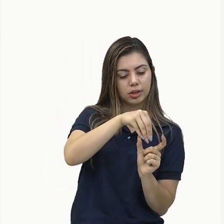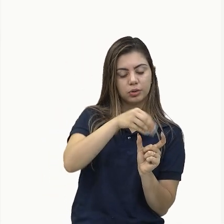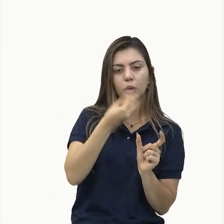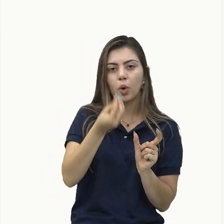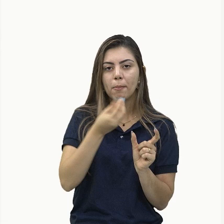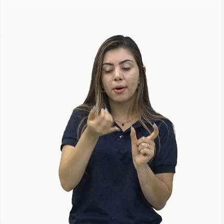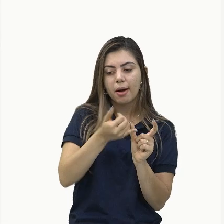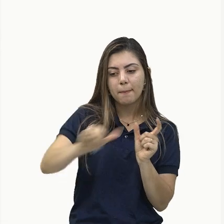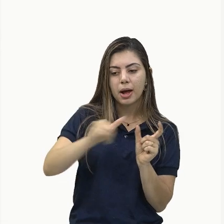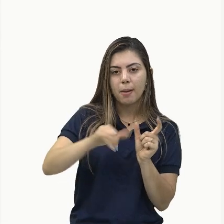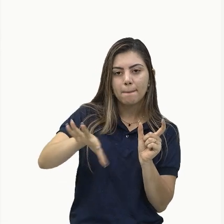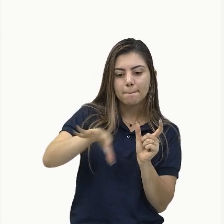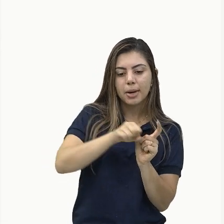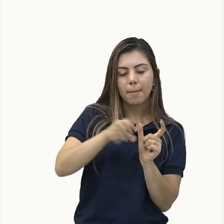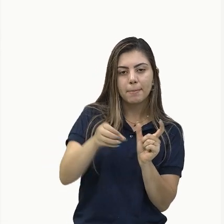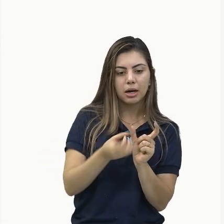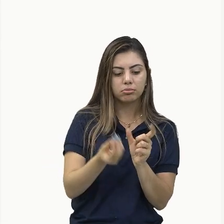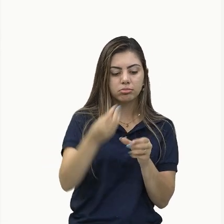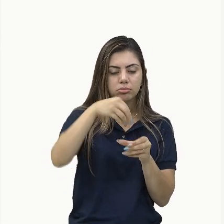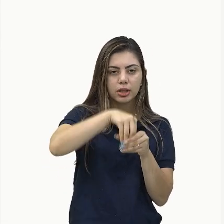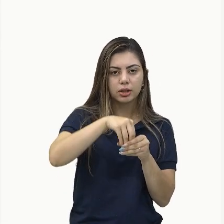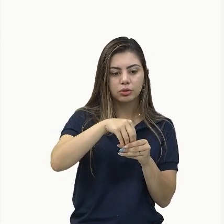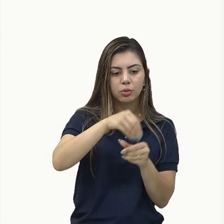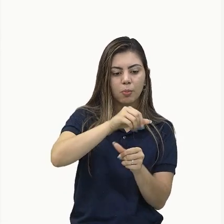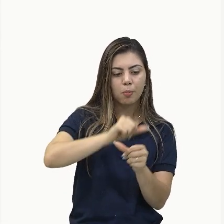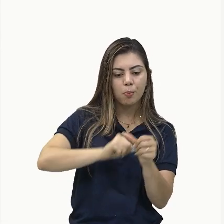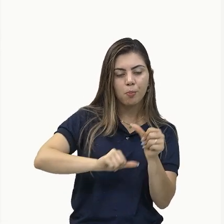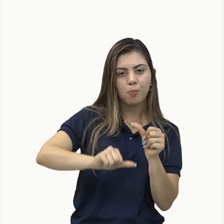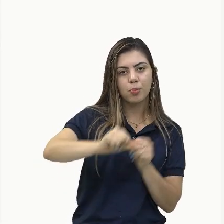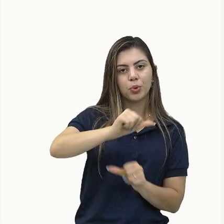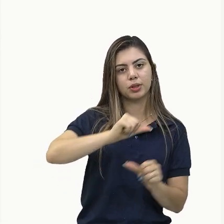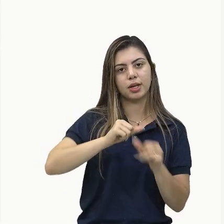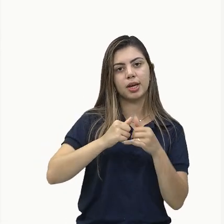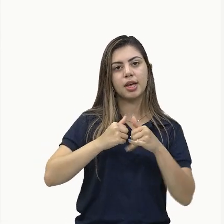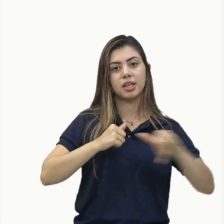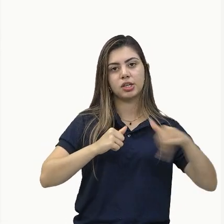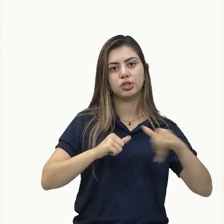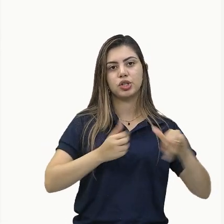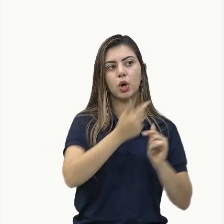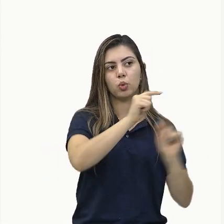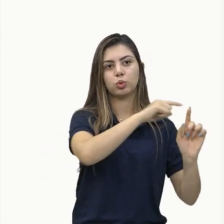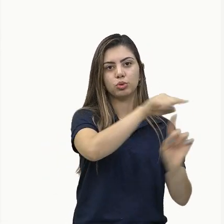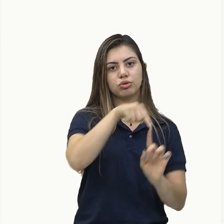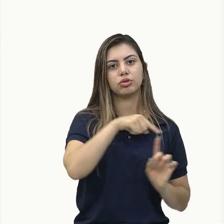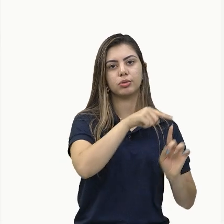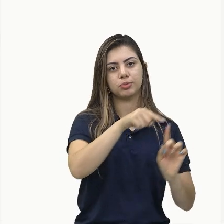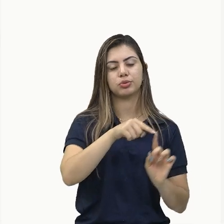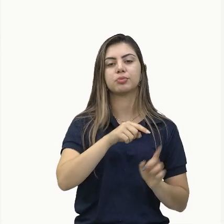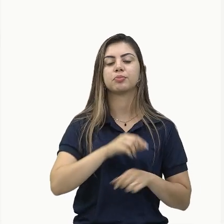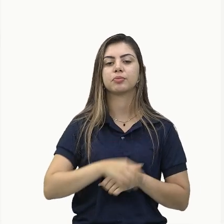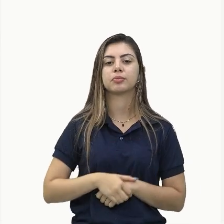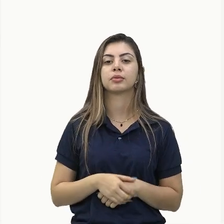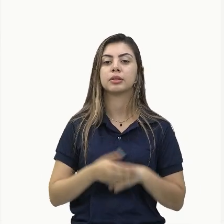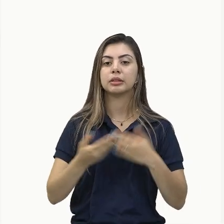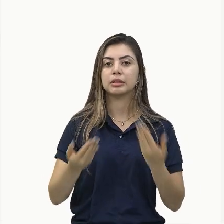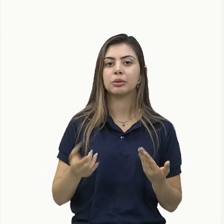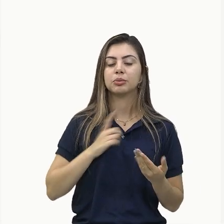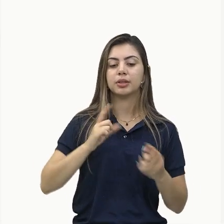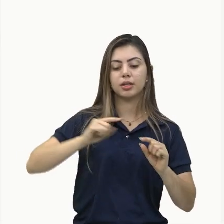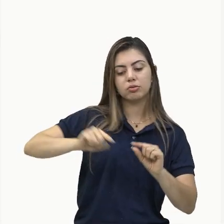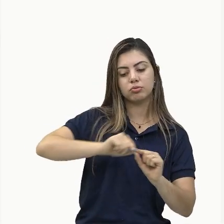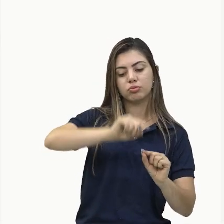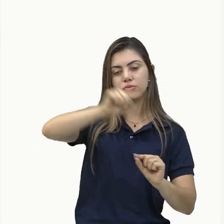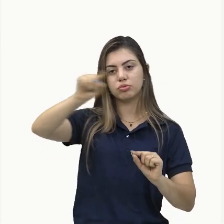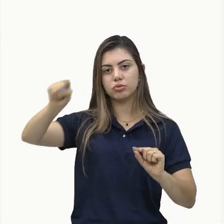energia elétrica presente em um circuito, né? Ou seja, Se eu estou falando em um círculo, um